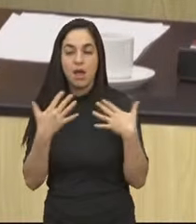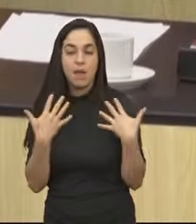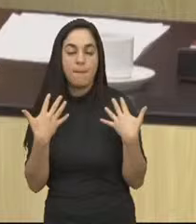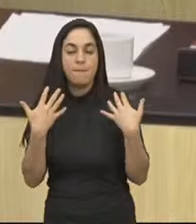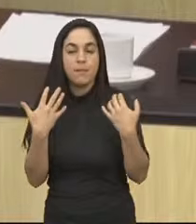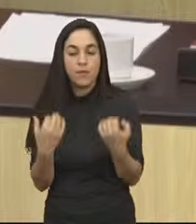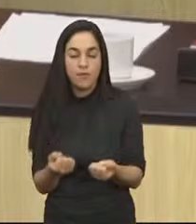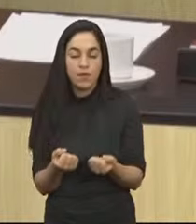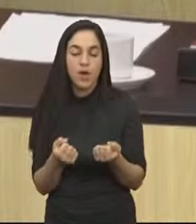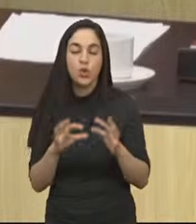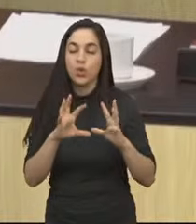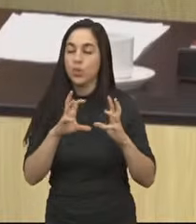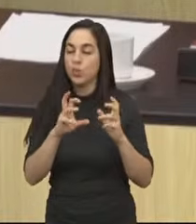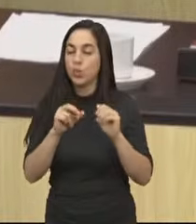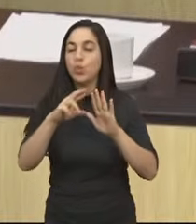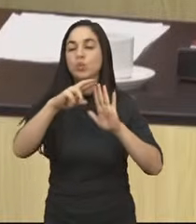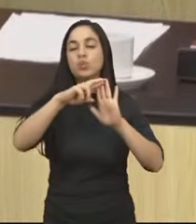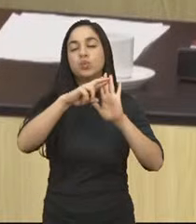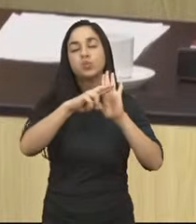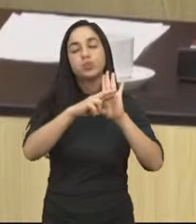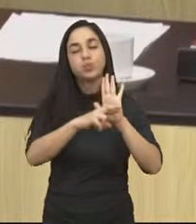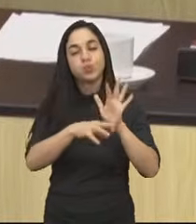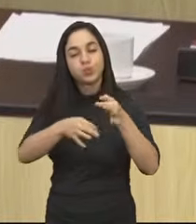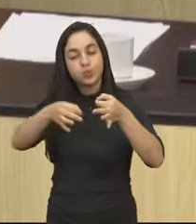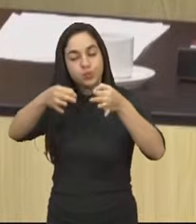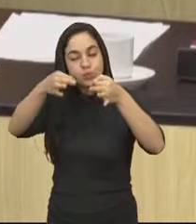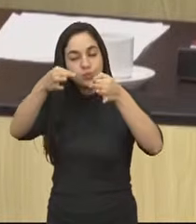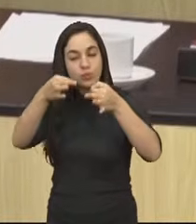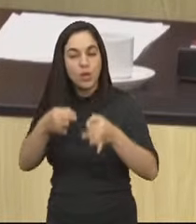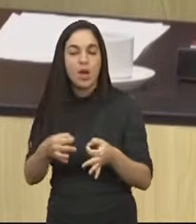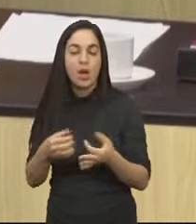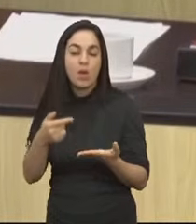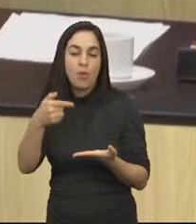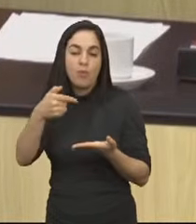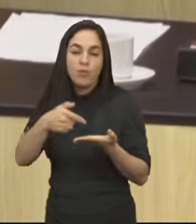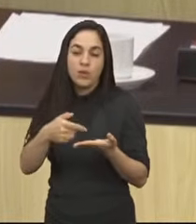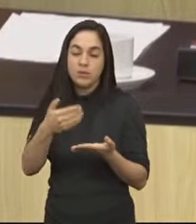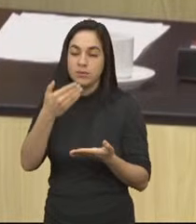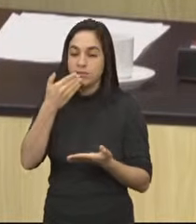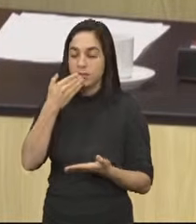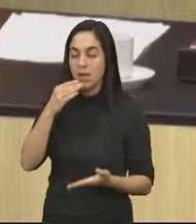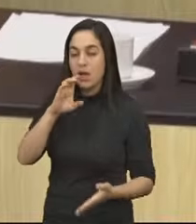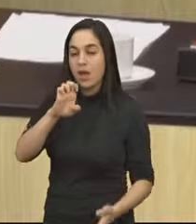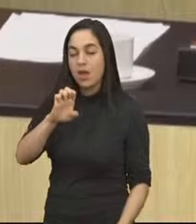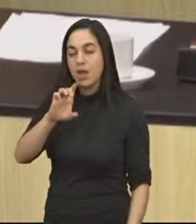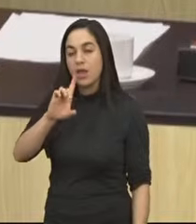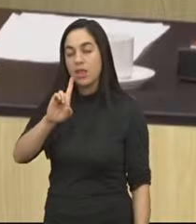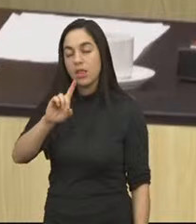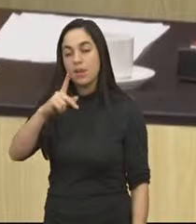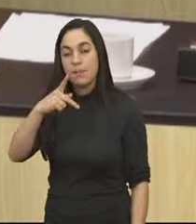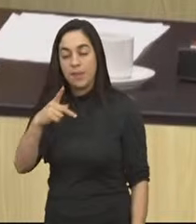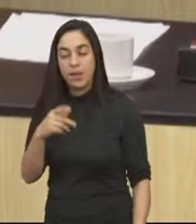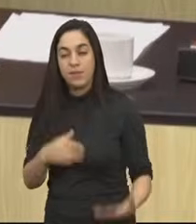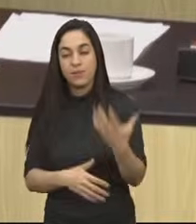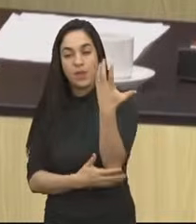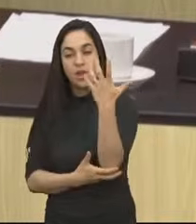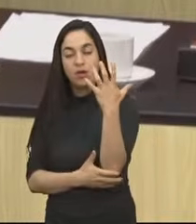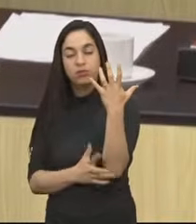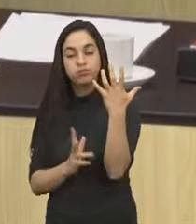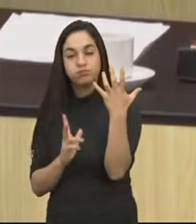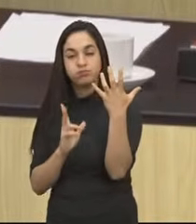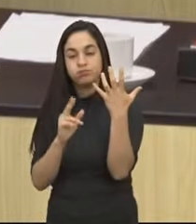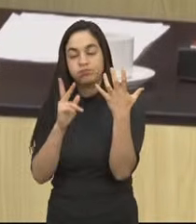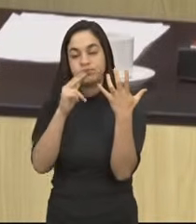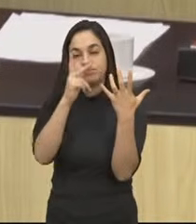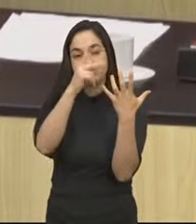plenário, cumpridas as formalidades regimentais, seja encaminhado ofício à IDP, solicitando a manutenção das árvores que estão em galhos, com